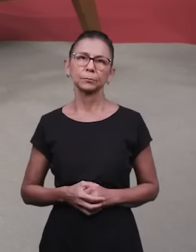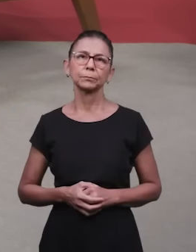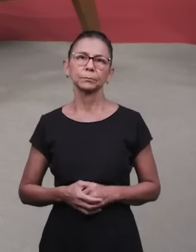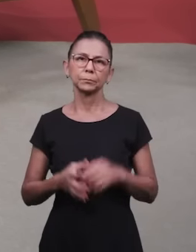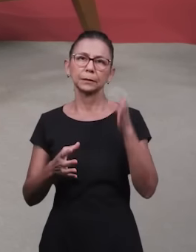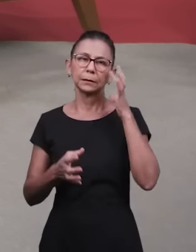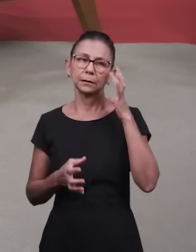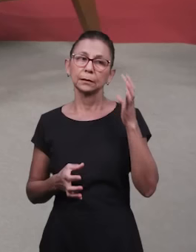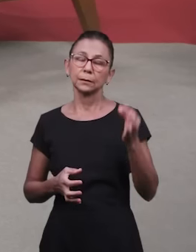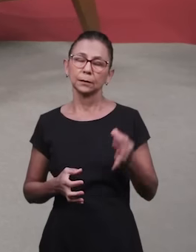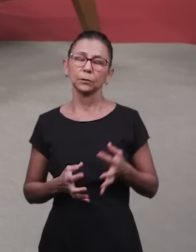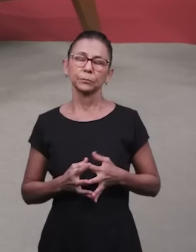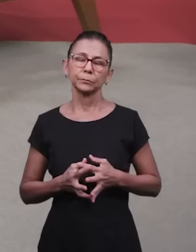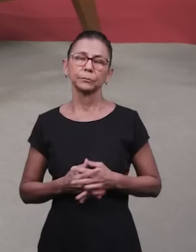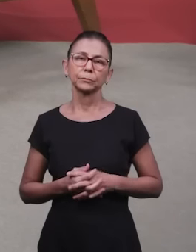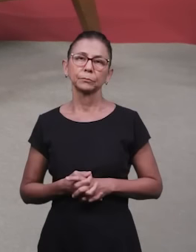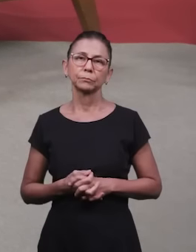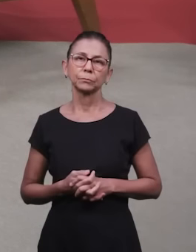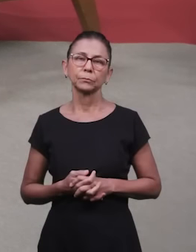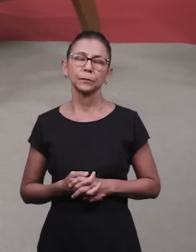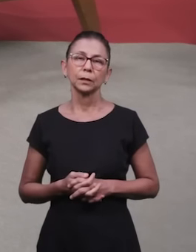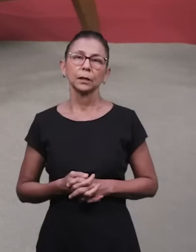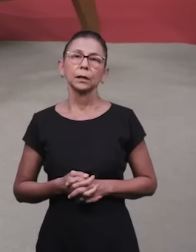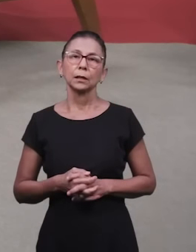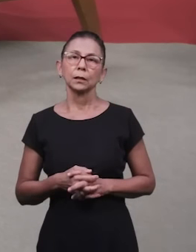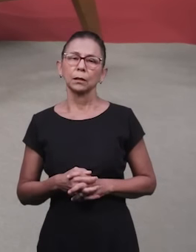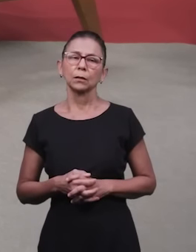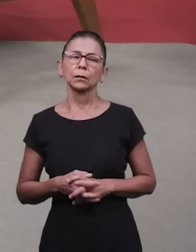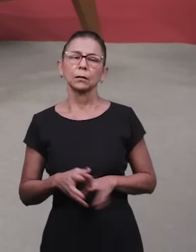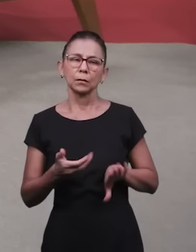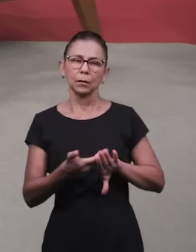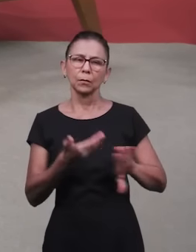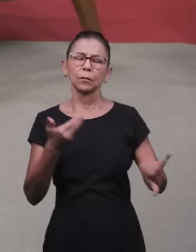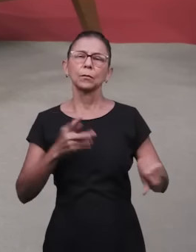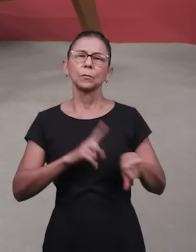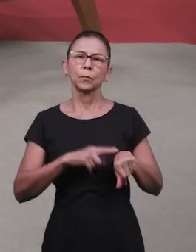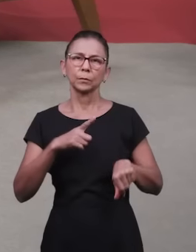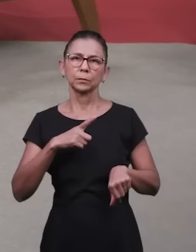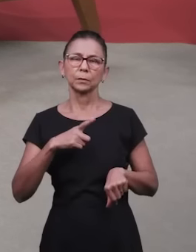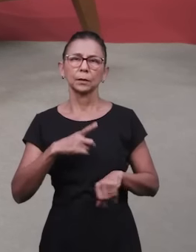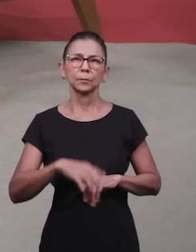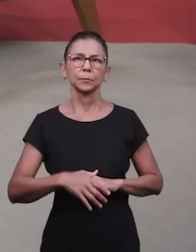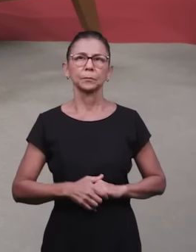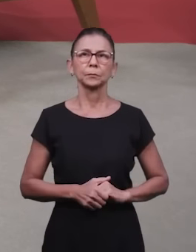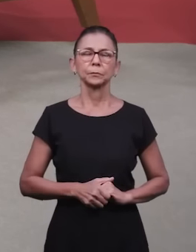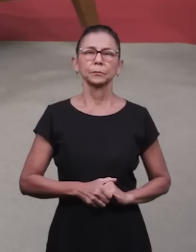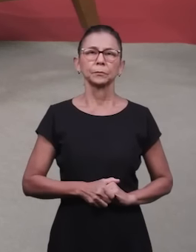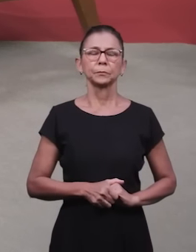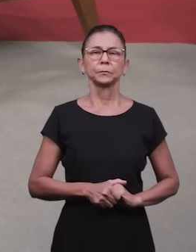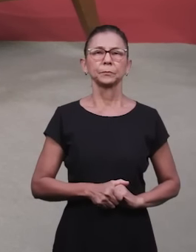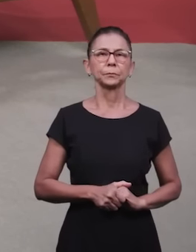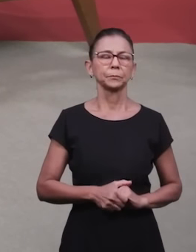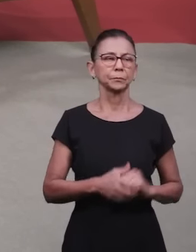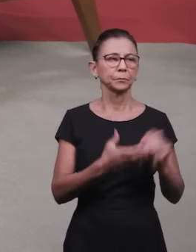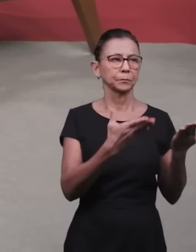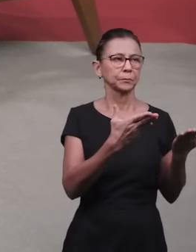temos que estar atentos. É oposição ao projeto de salvação. É momento ainda de se apartar desses guardas. Daniel, a palavra está